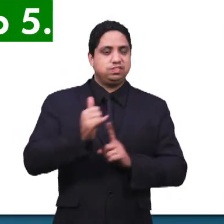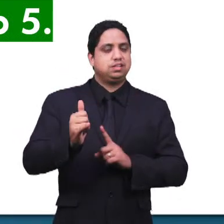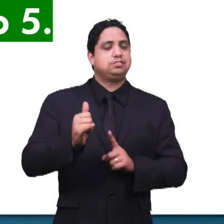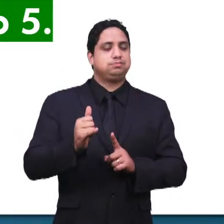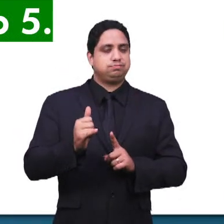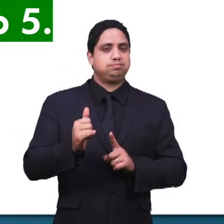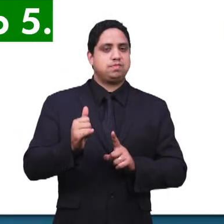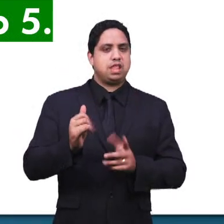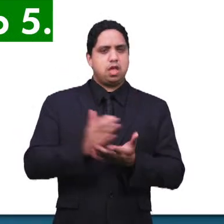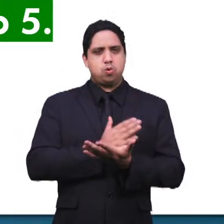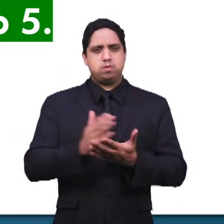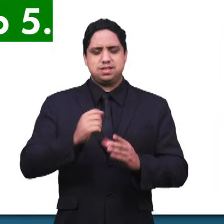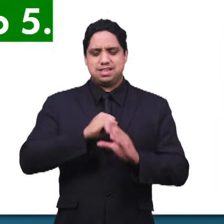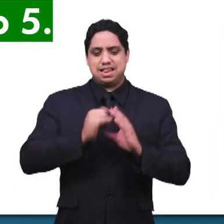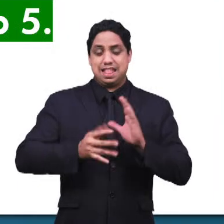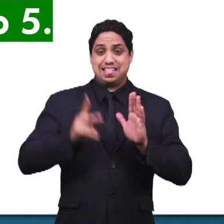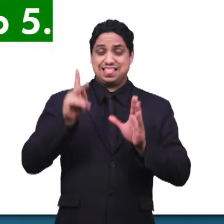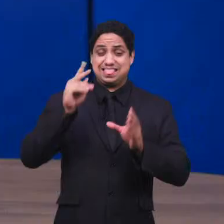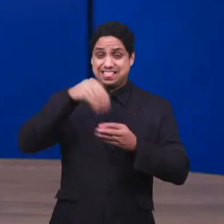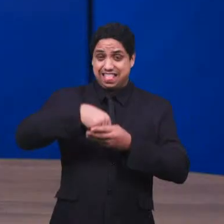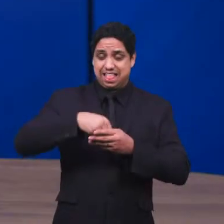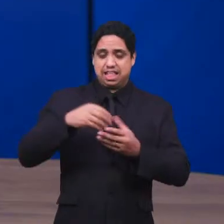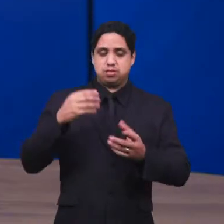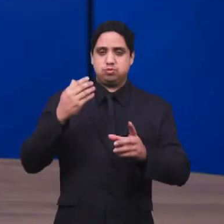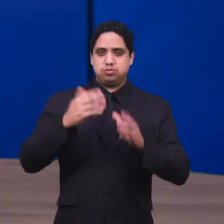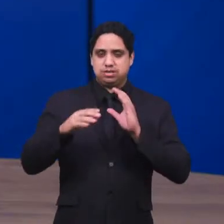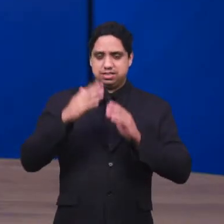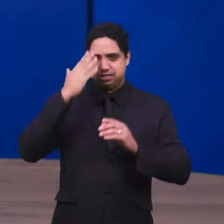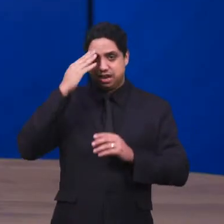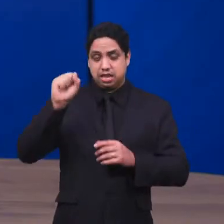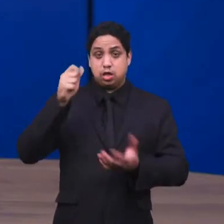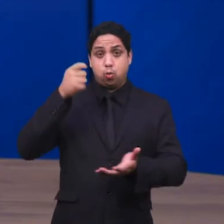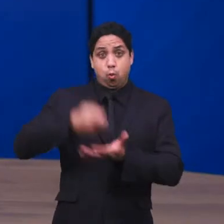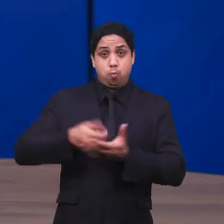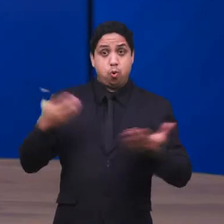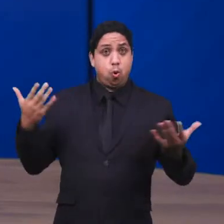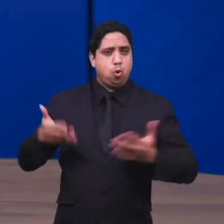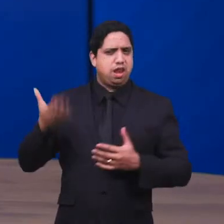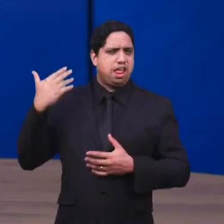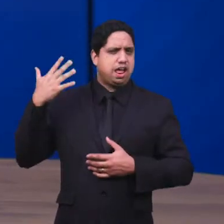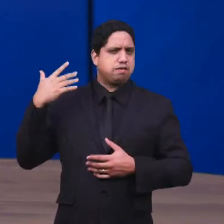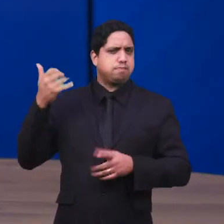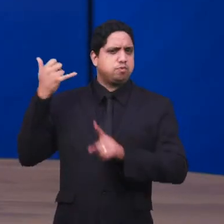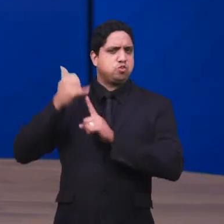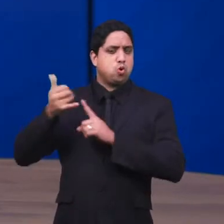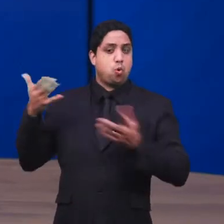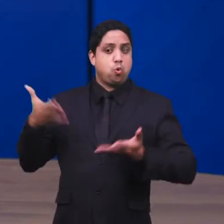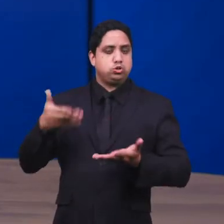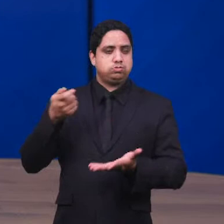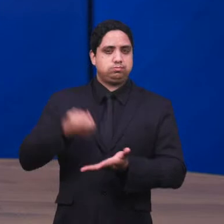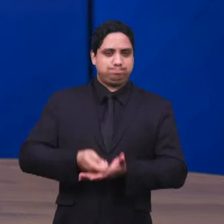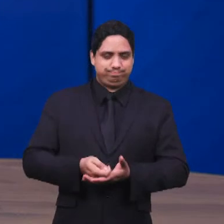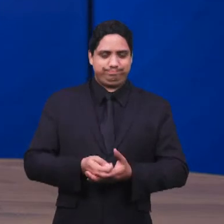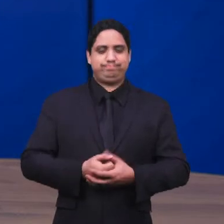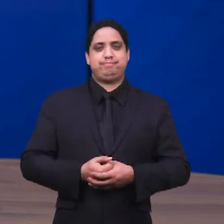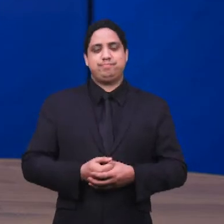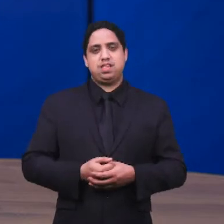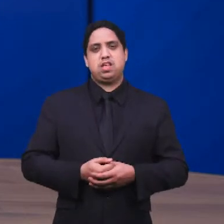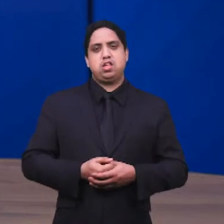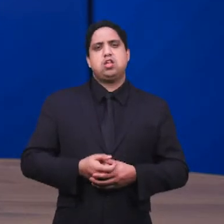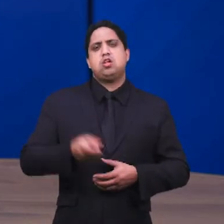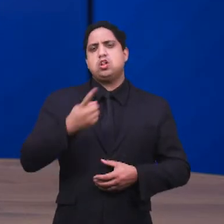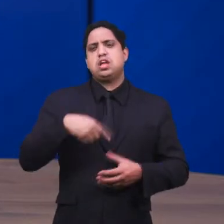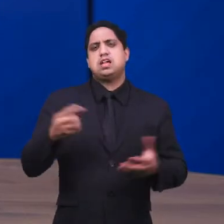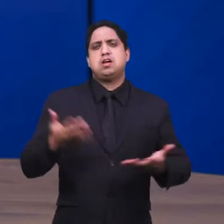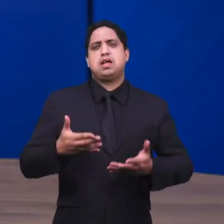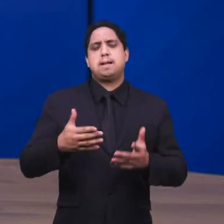aspectos que nós encontramos ali no livro de Cantares, que esses aspectos, esses marcadores se cumprem nos nossos dias. Vamos então à nossa primeira